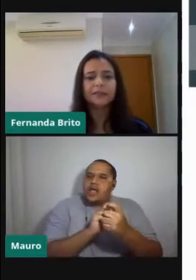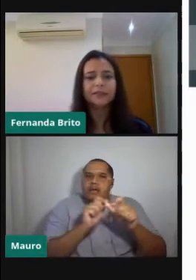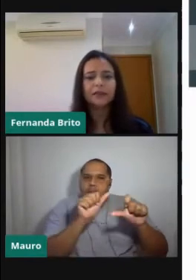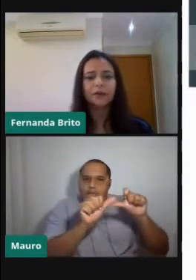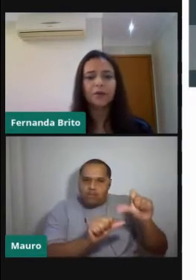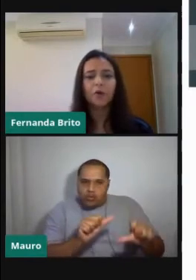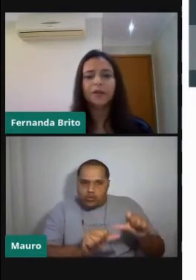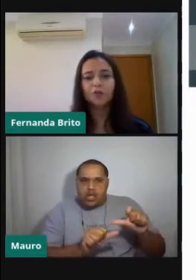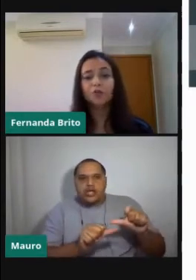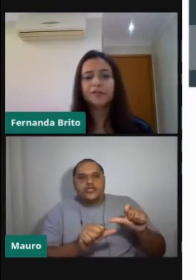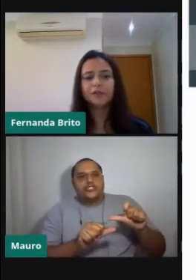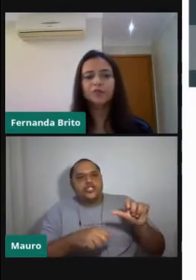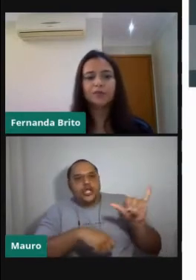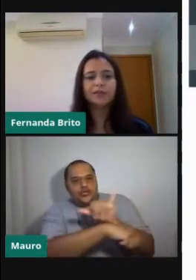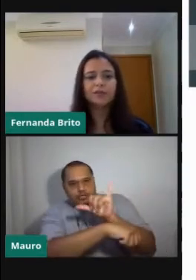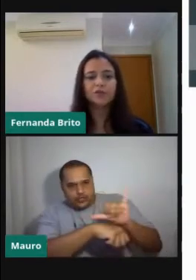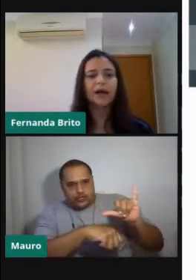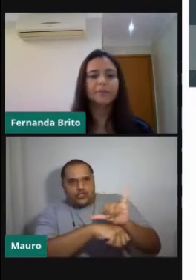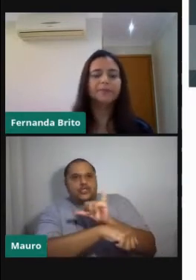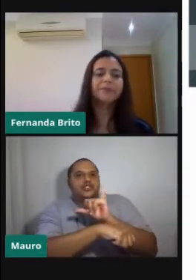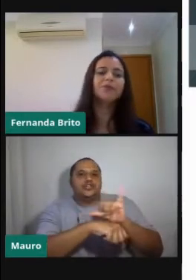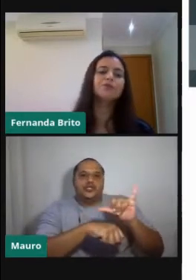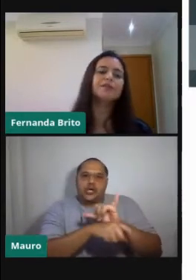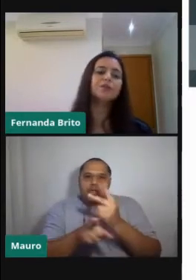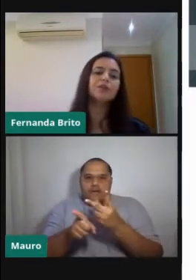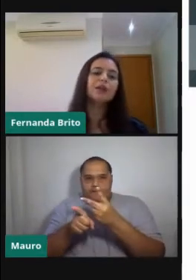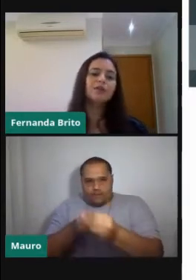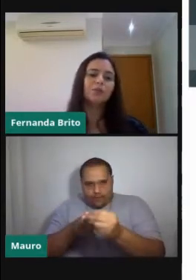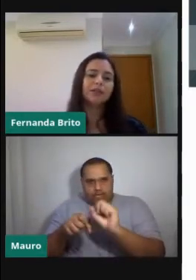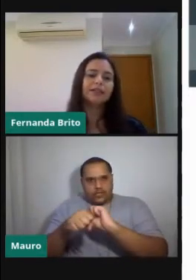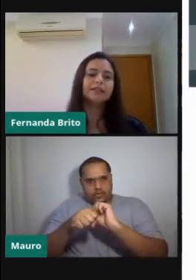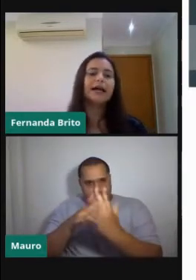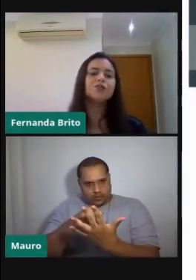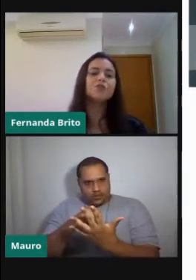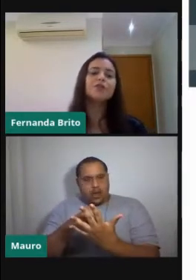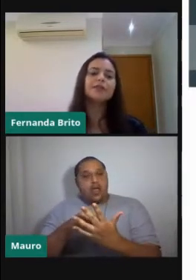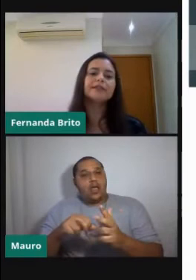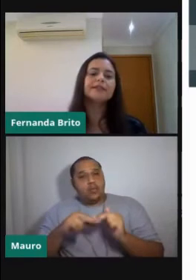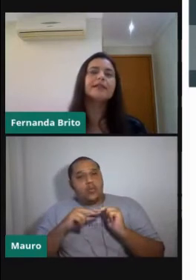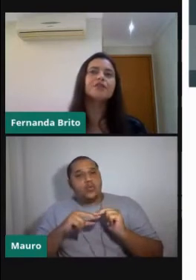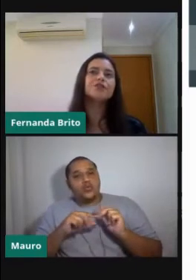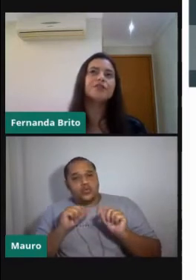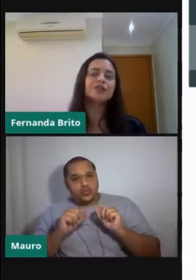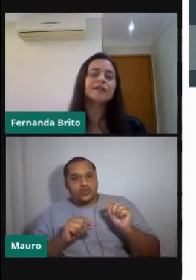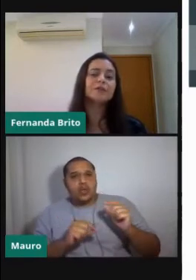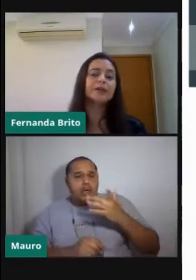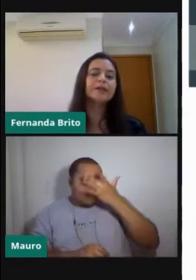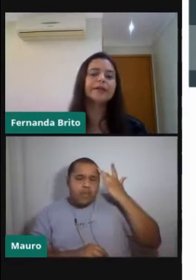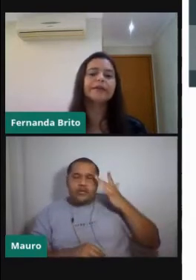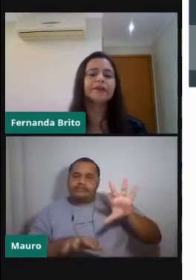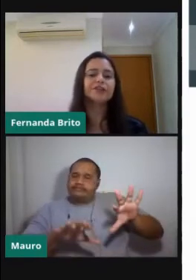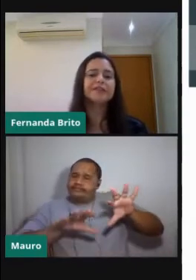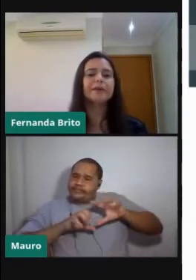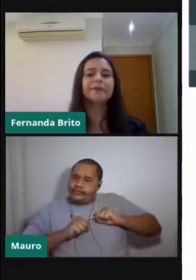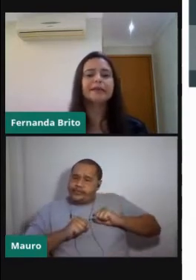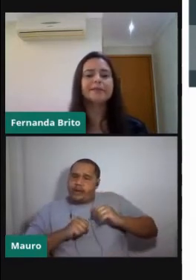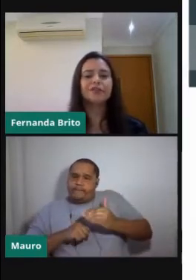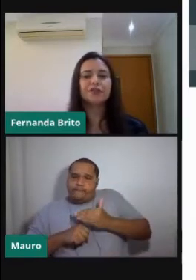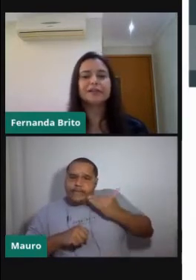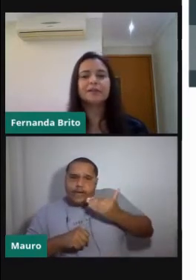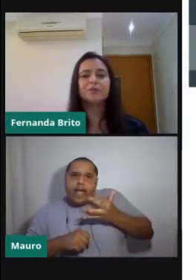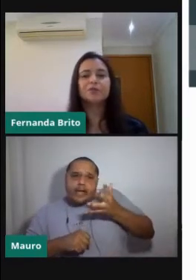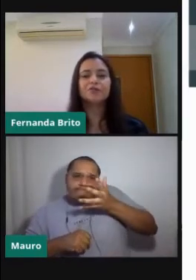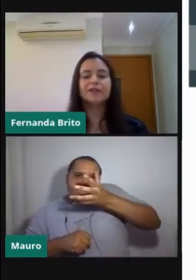COVID-19 com a introdução do tocilizumab. Então, reduzindo tanto a mortalidade quanto a necessidade de ventilação mecânica. E a gente sabe